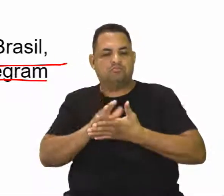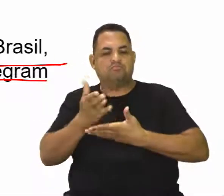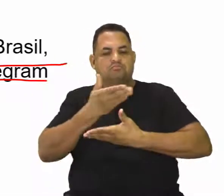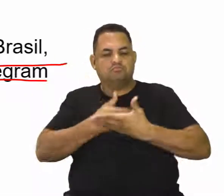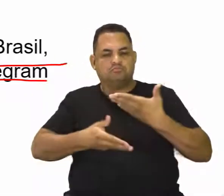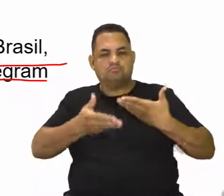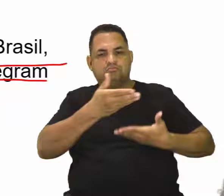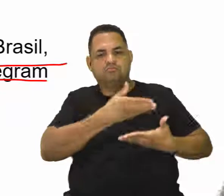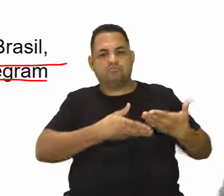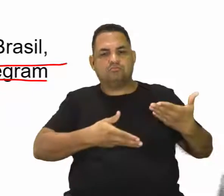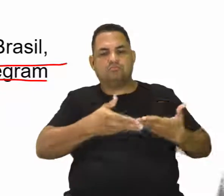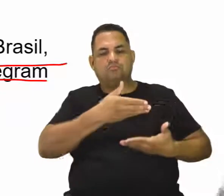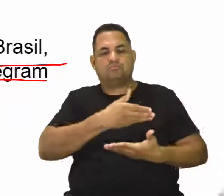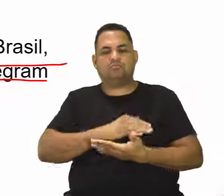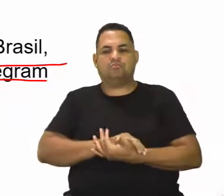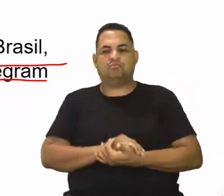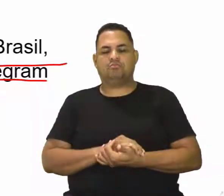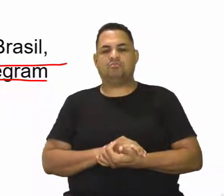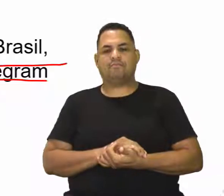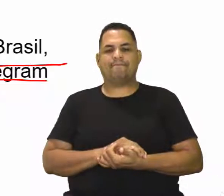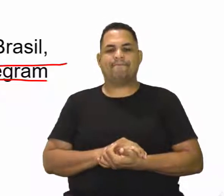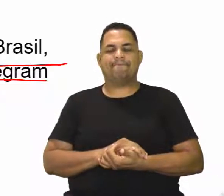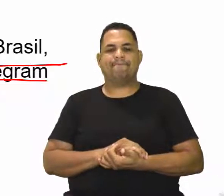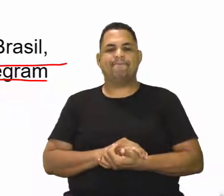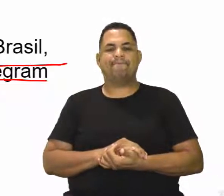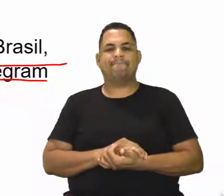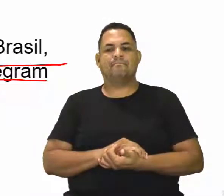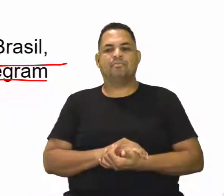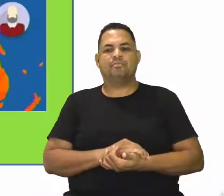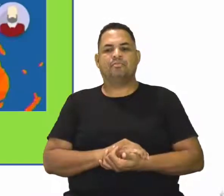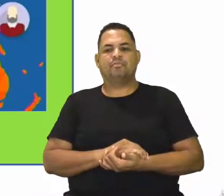influenciando-se de forma mutuamente.